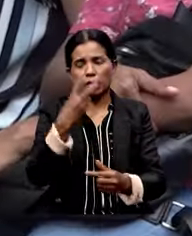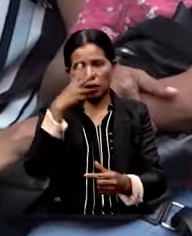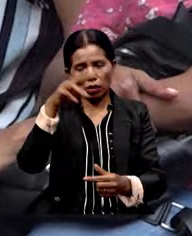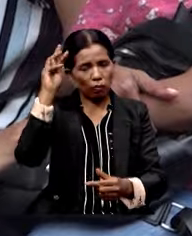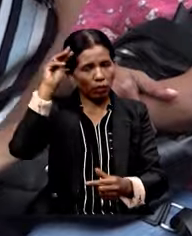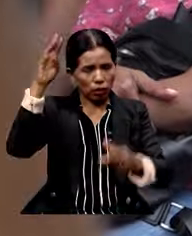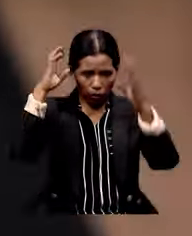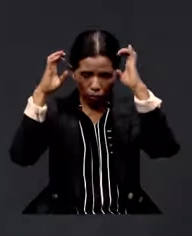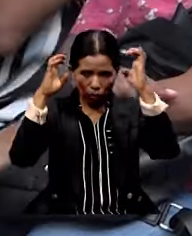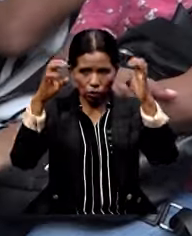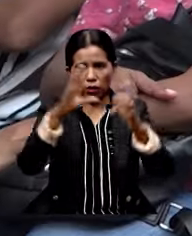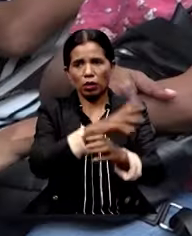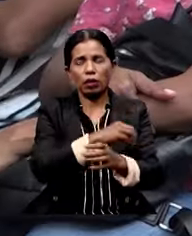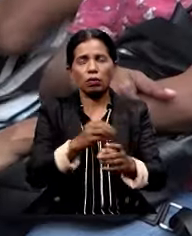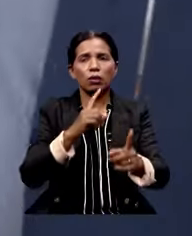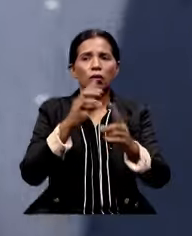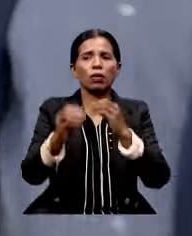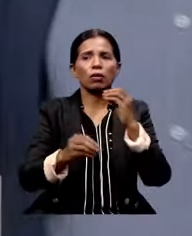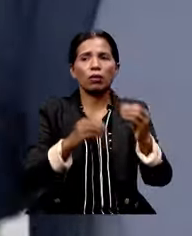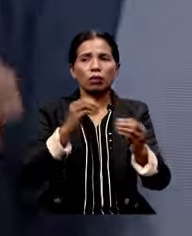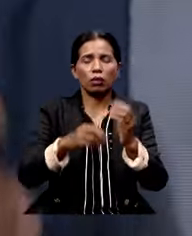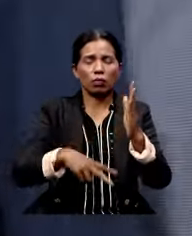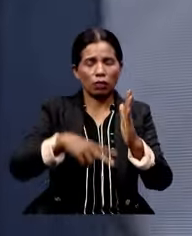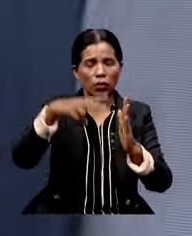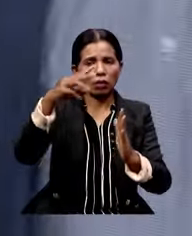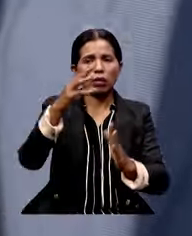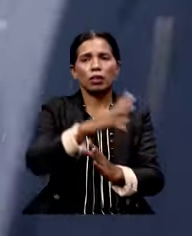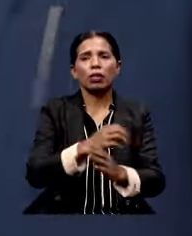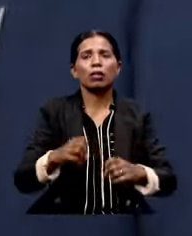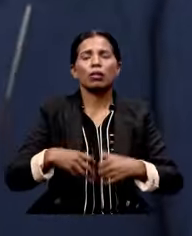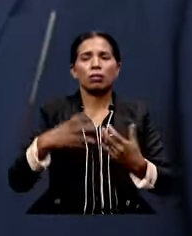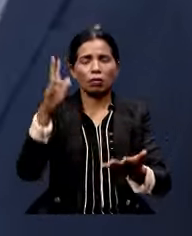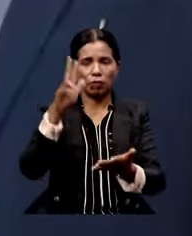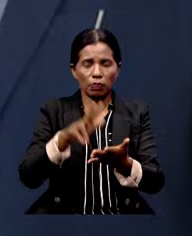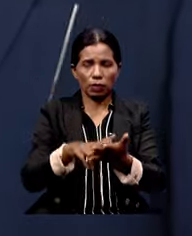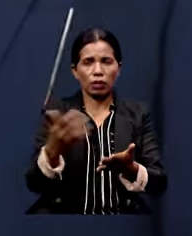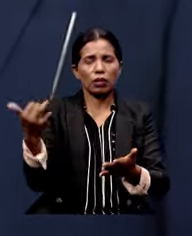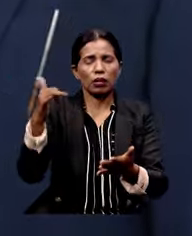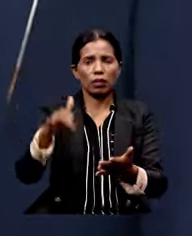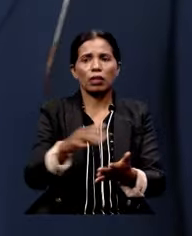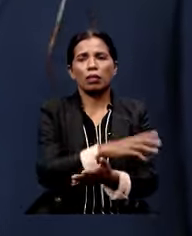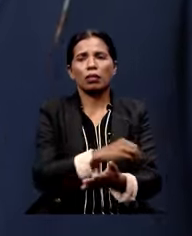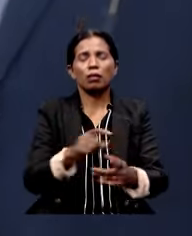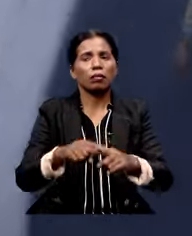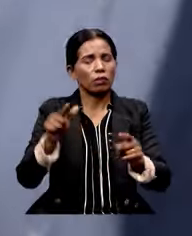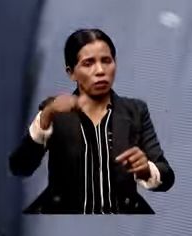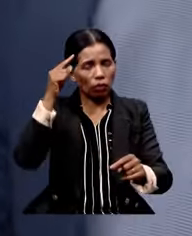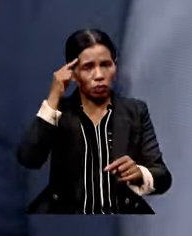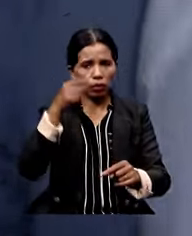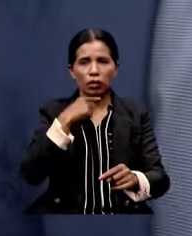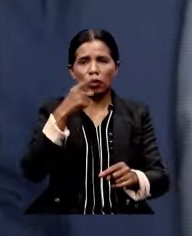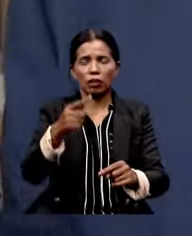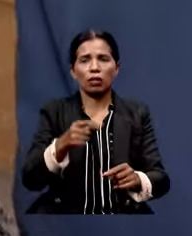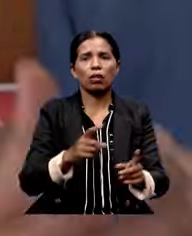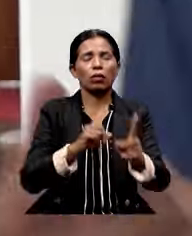ministra Educação, o de clarifica com o valor médio hira mak bela aprovado no hira mak reprovado, mas be governante ne rejeita